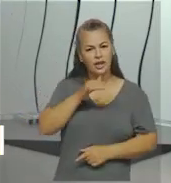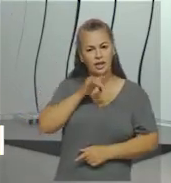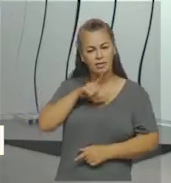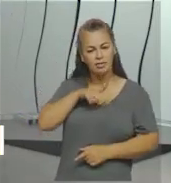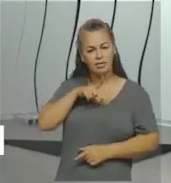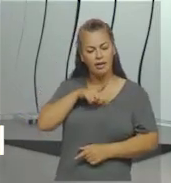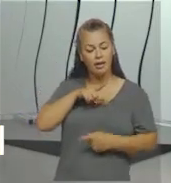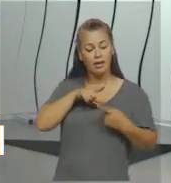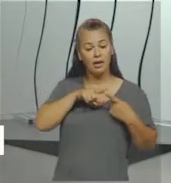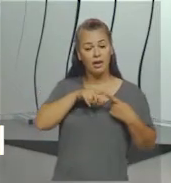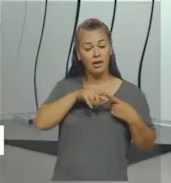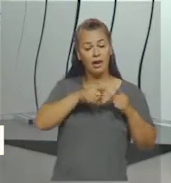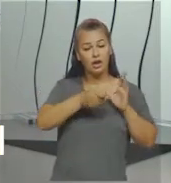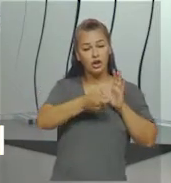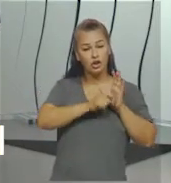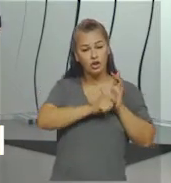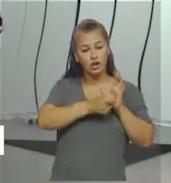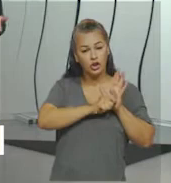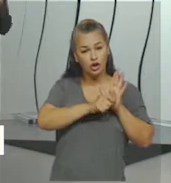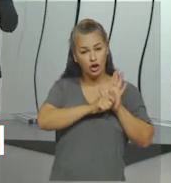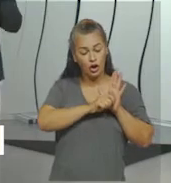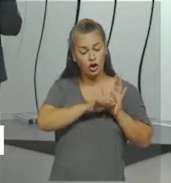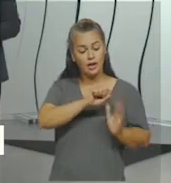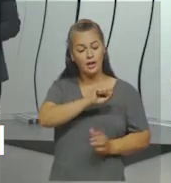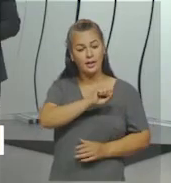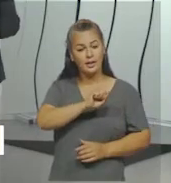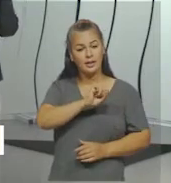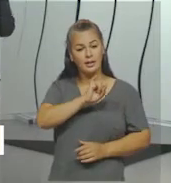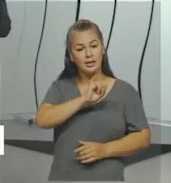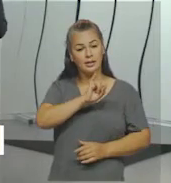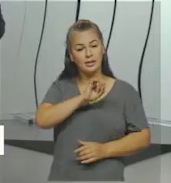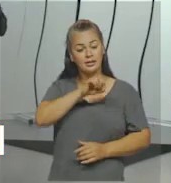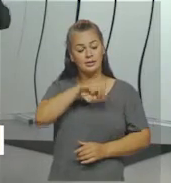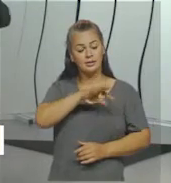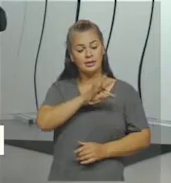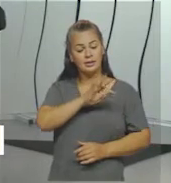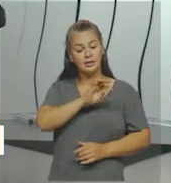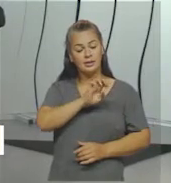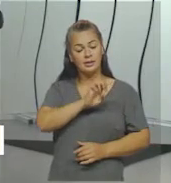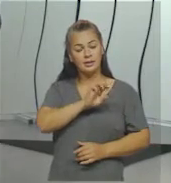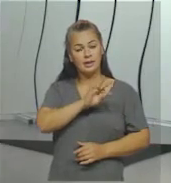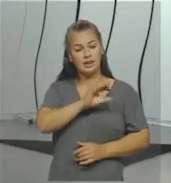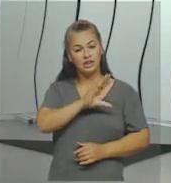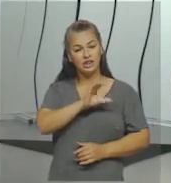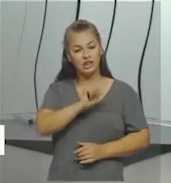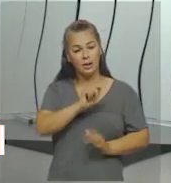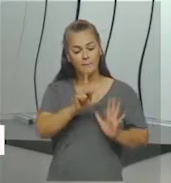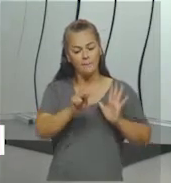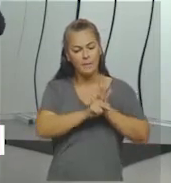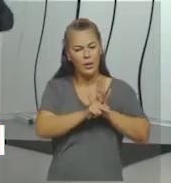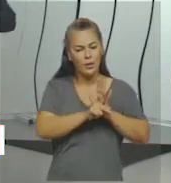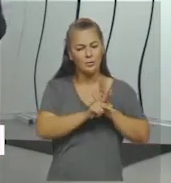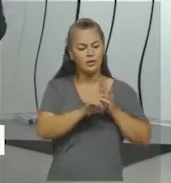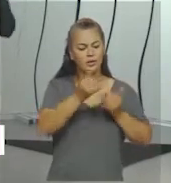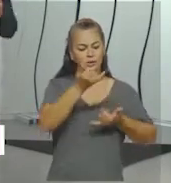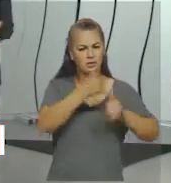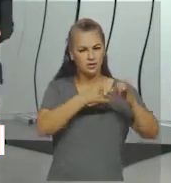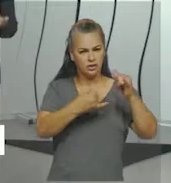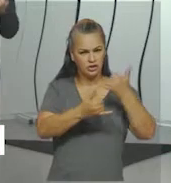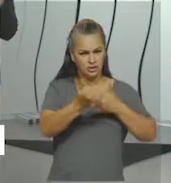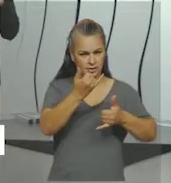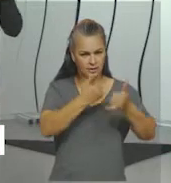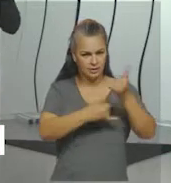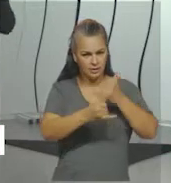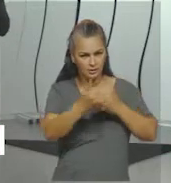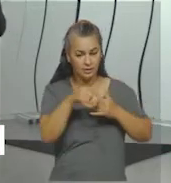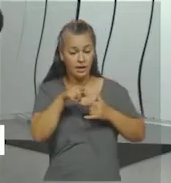laboratório, as drogas naturais que vêm de plantas e algumas drogas semissintéticas que são misturadas, tá? Já no século